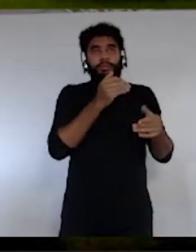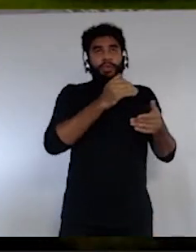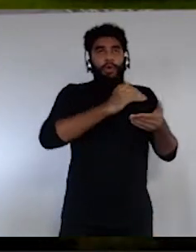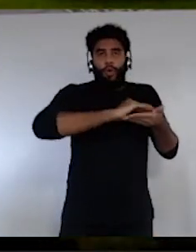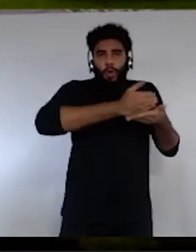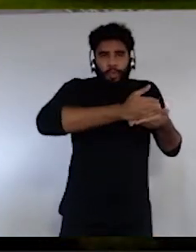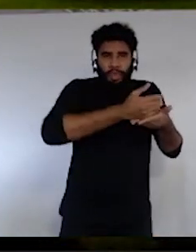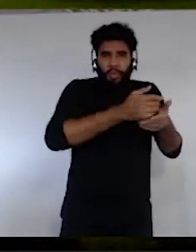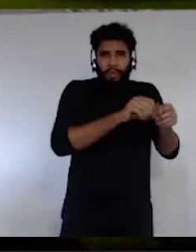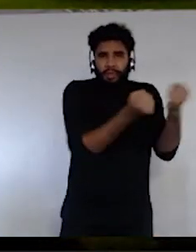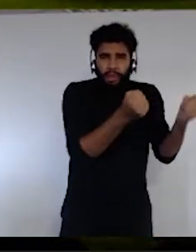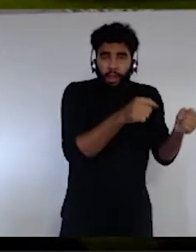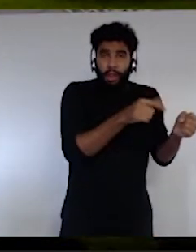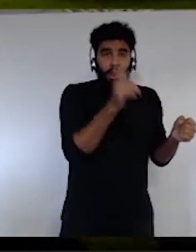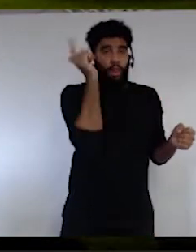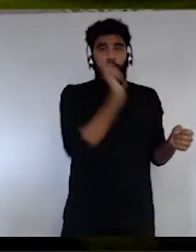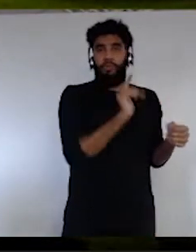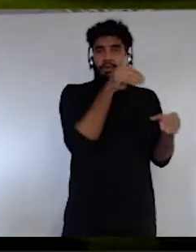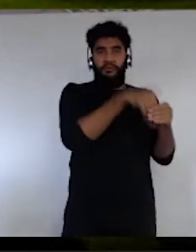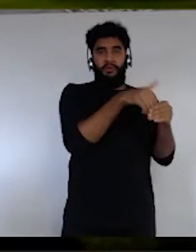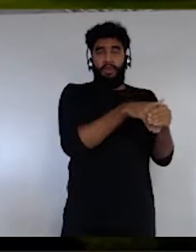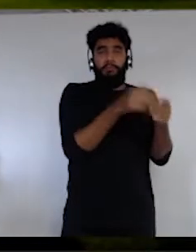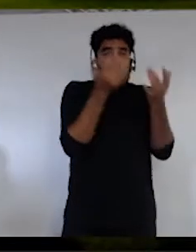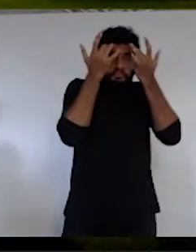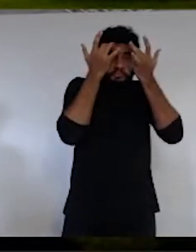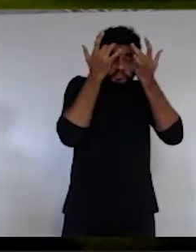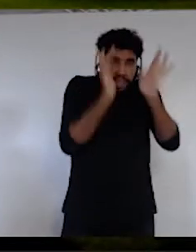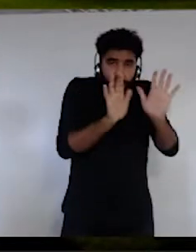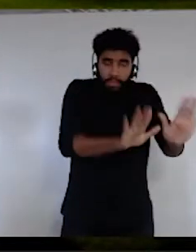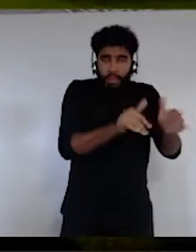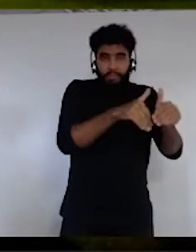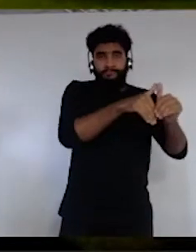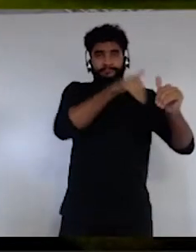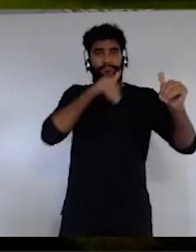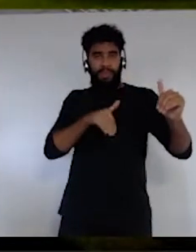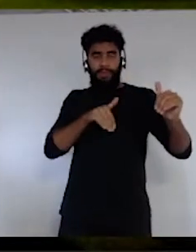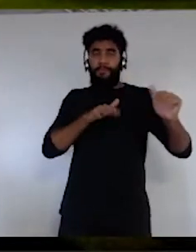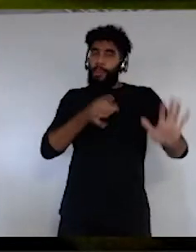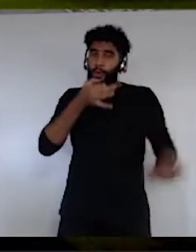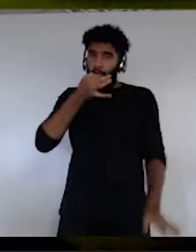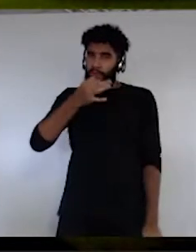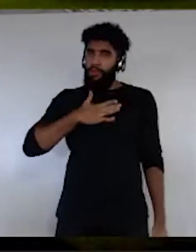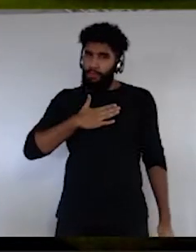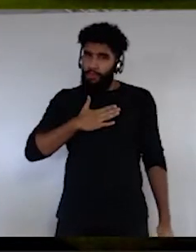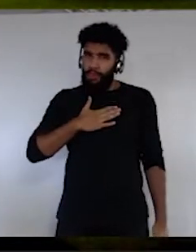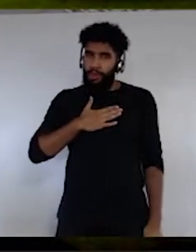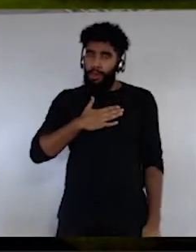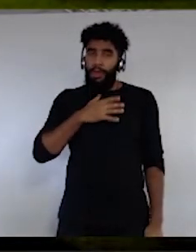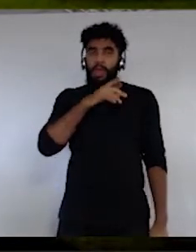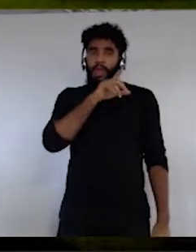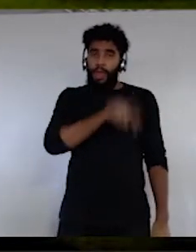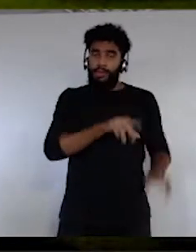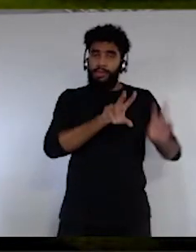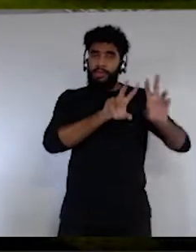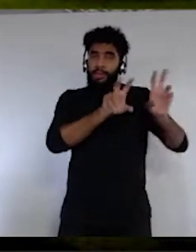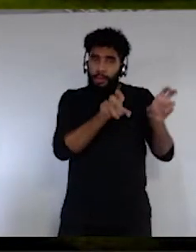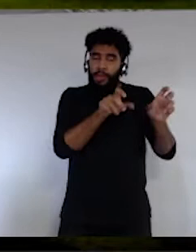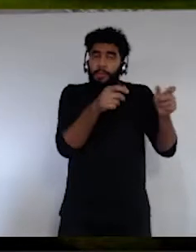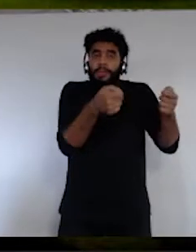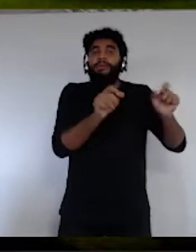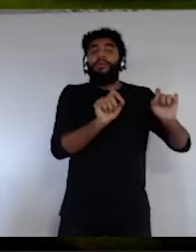voto quando esse processo vem para julgamento presencial. Eu já vi, pelo menos em mais de